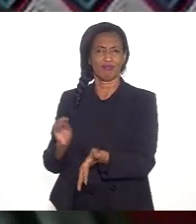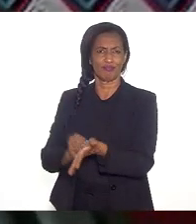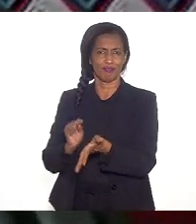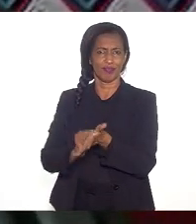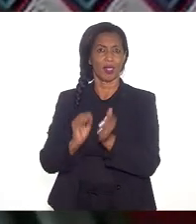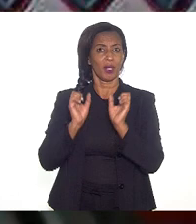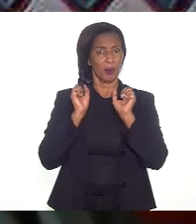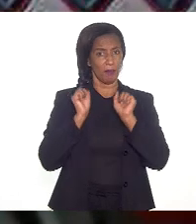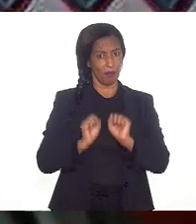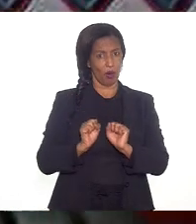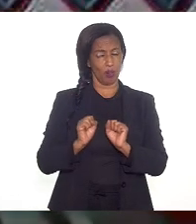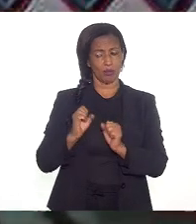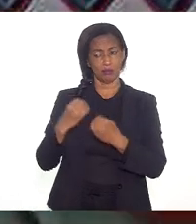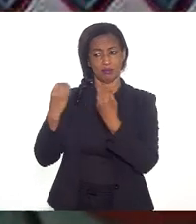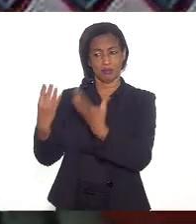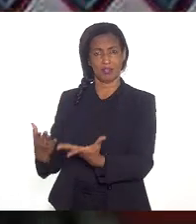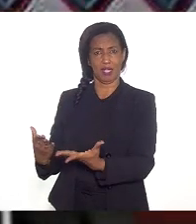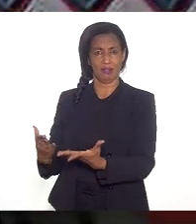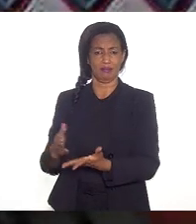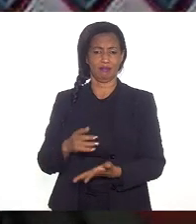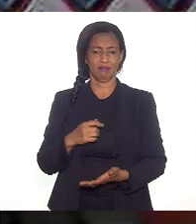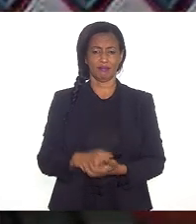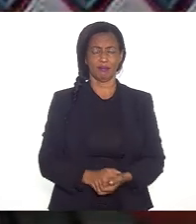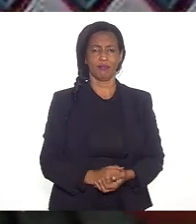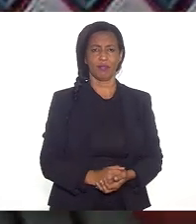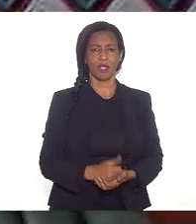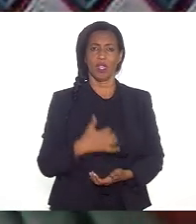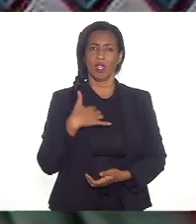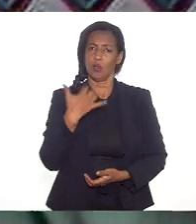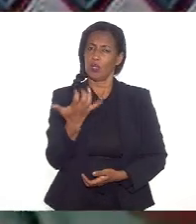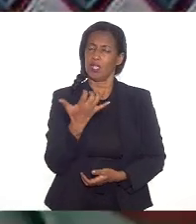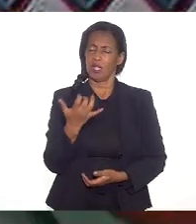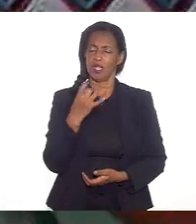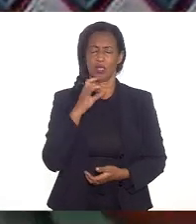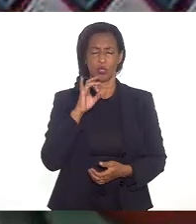possam ser garantidas. Então, eu gostaria só de externar aqui